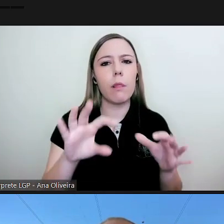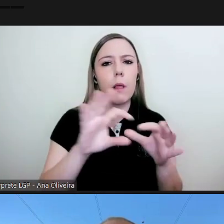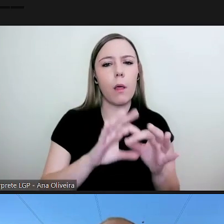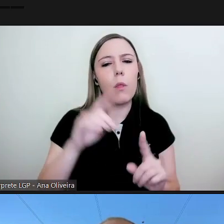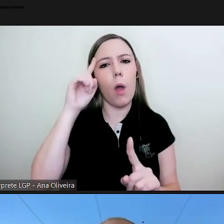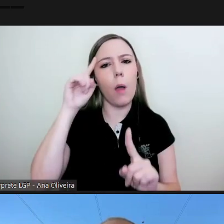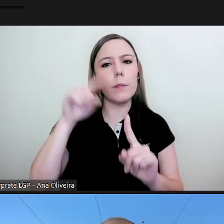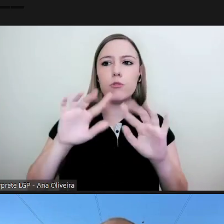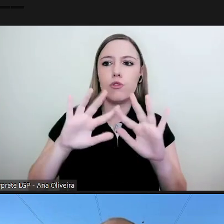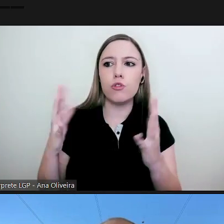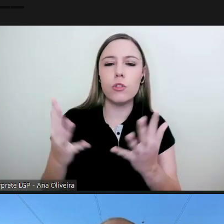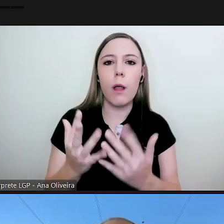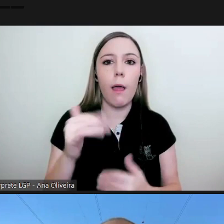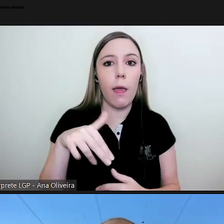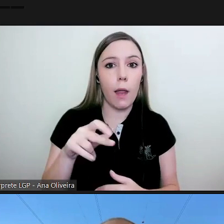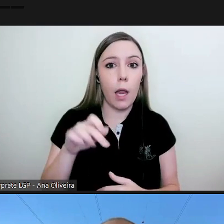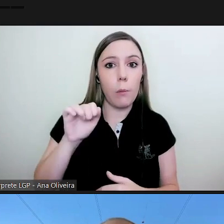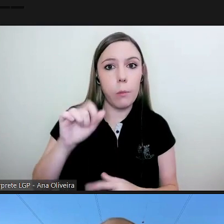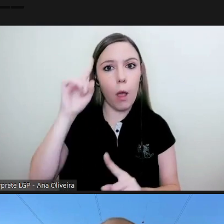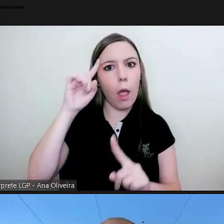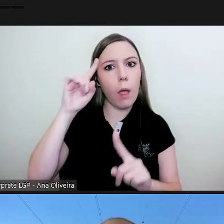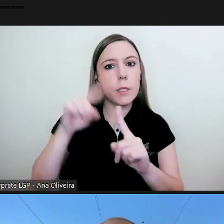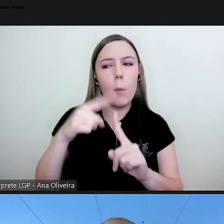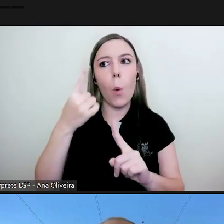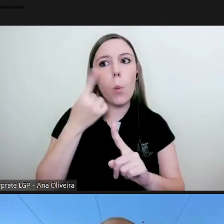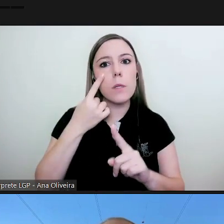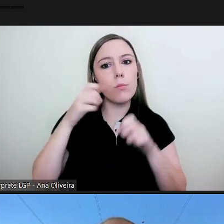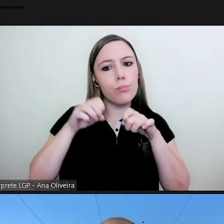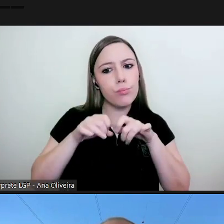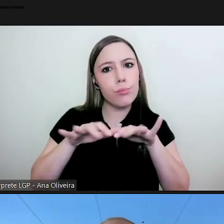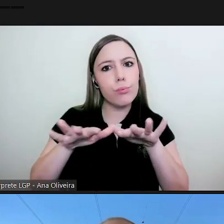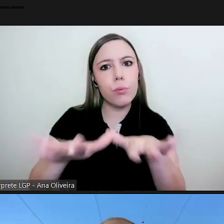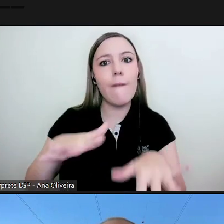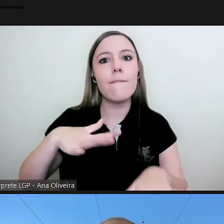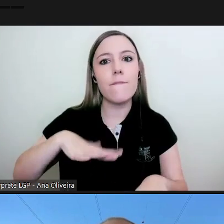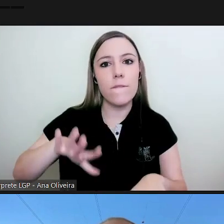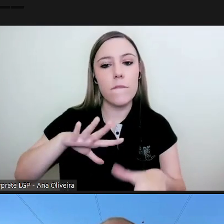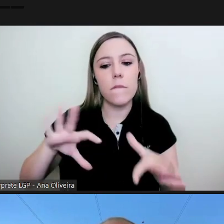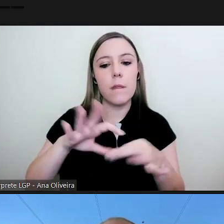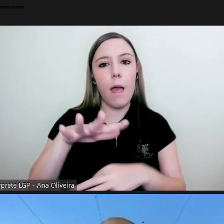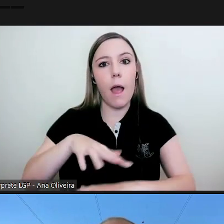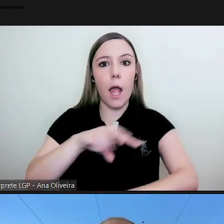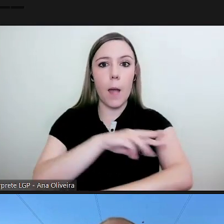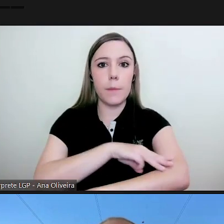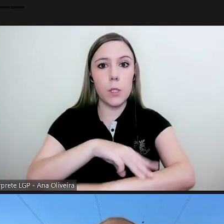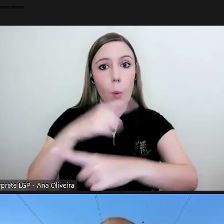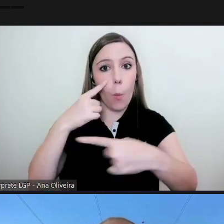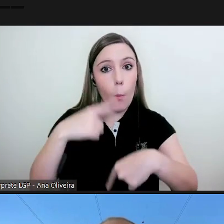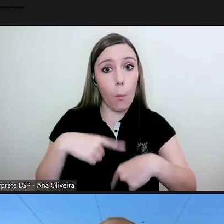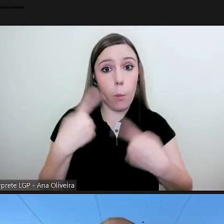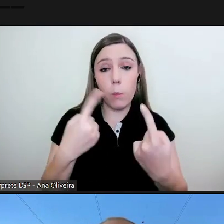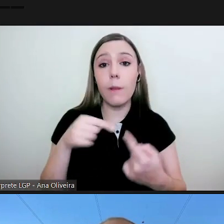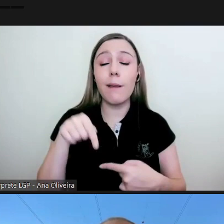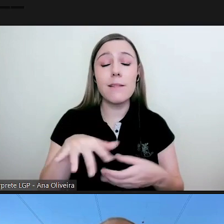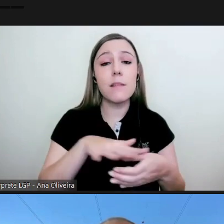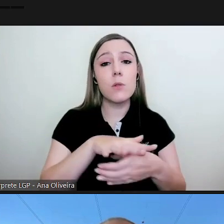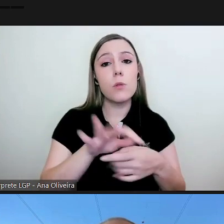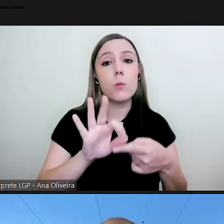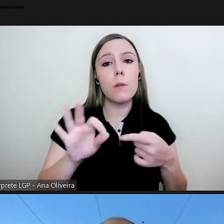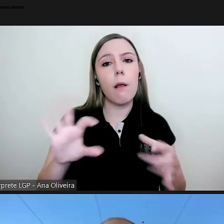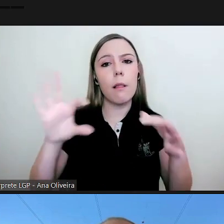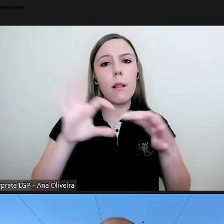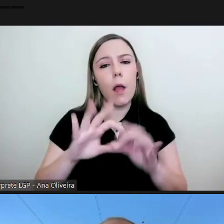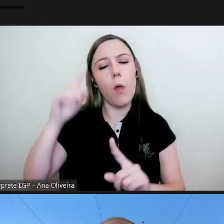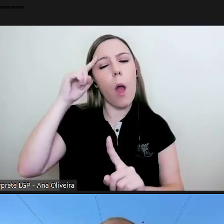tem de contribuir para a disseminação de conhecimento no âmbito da administração pública, neste caso concreto nos Objetivos de Desenvolvimento Sustentável,